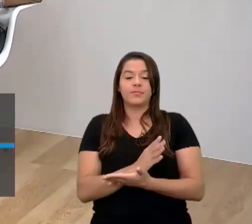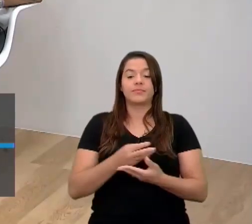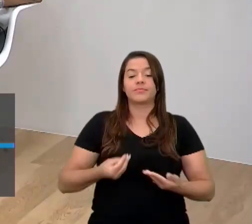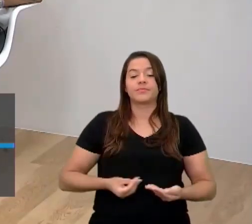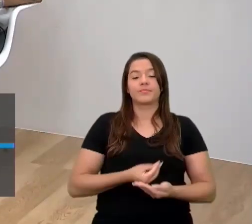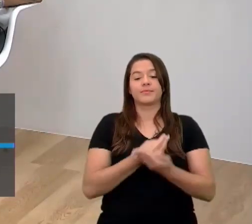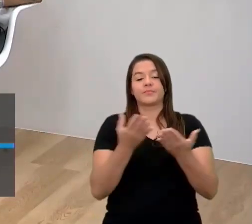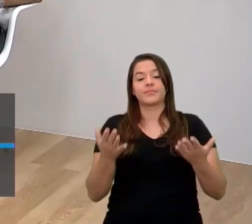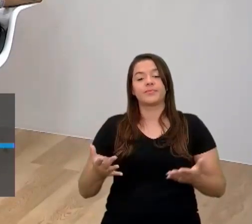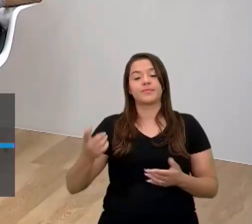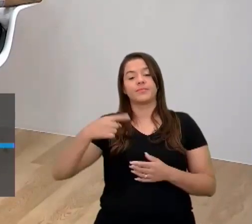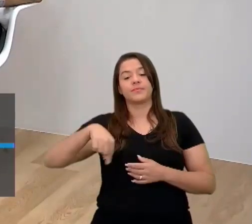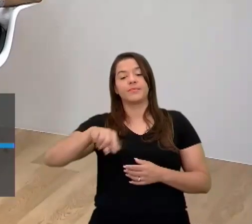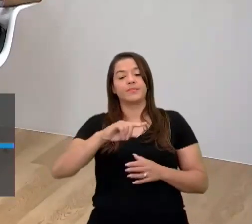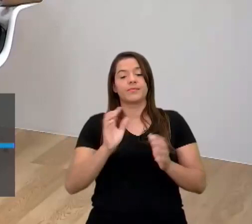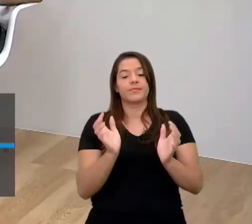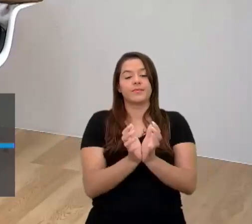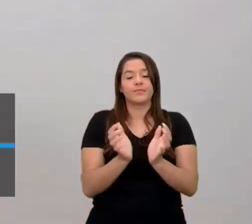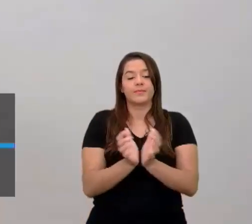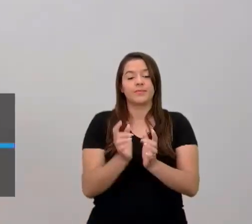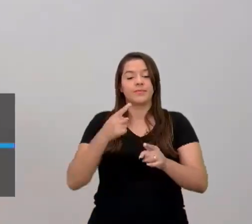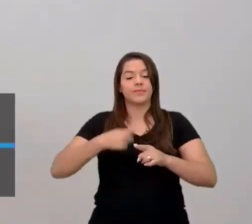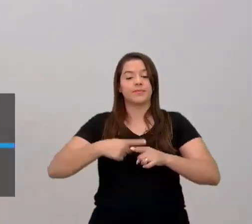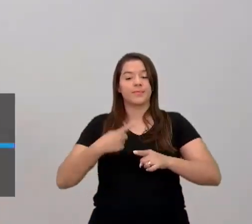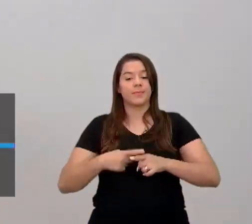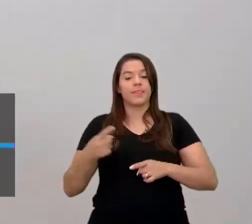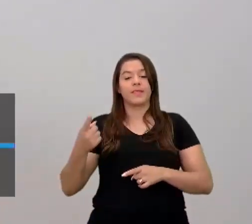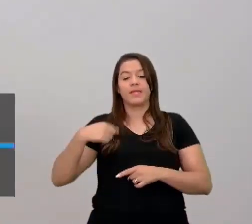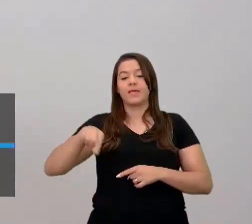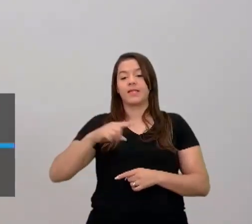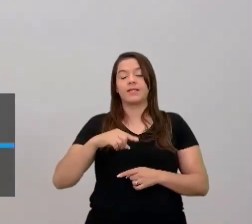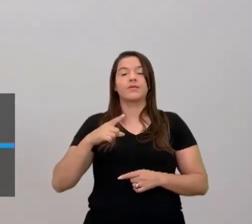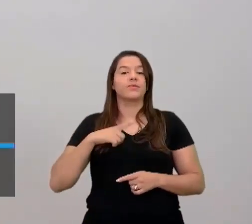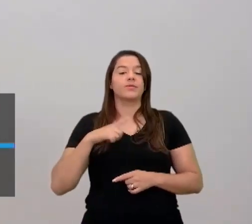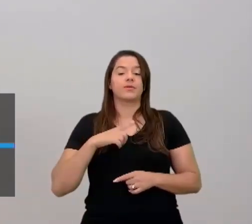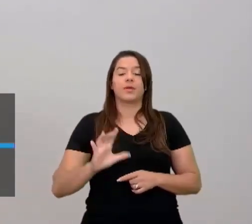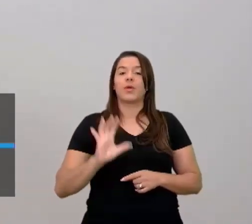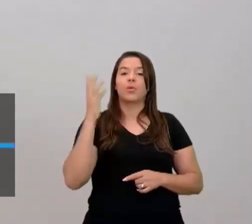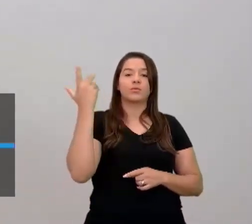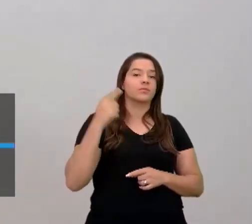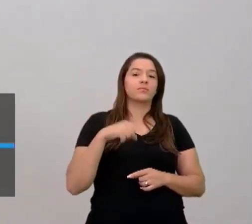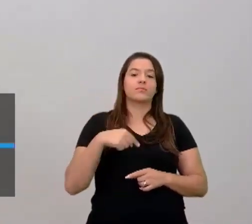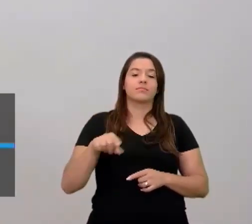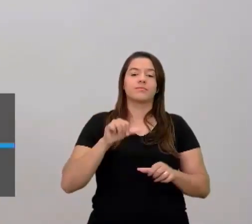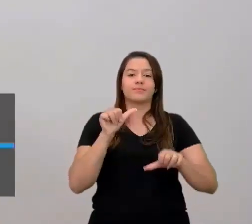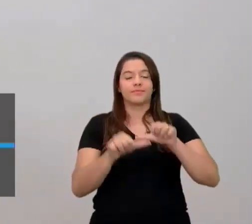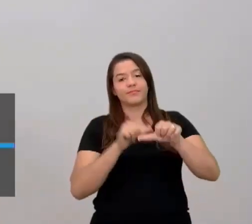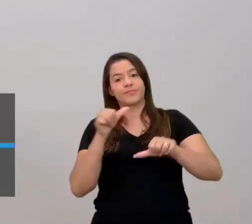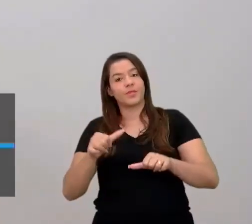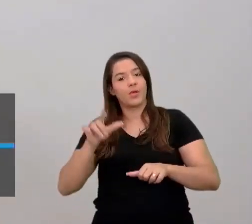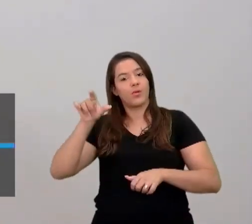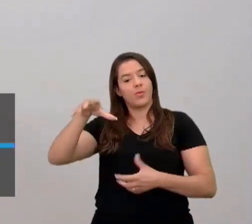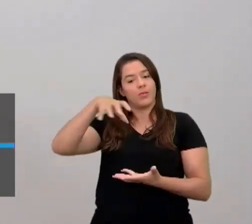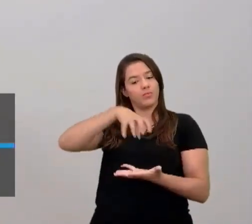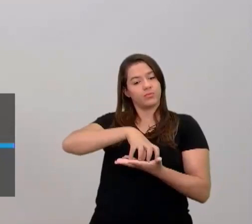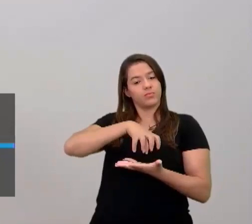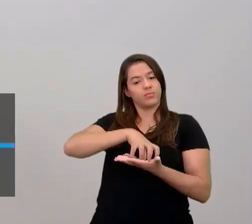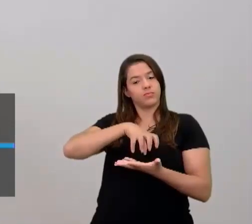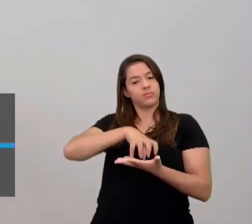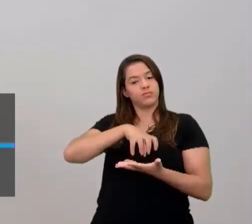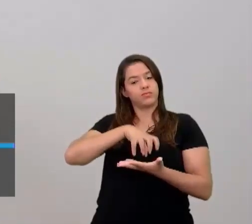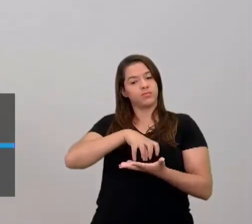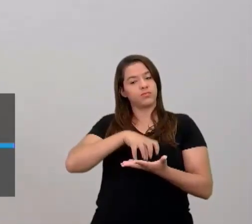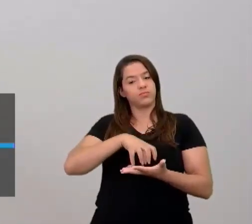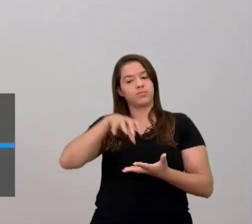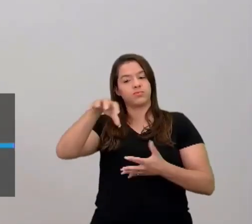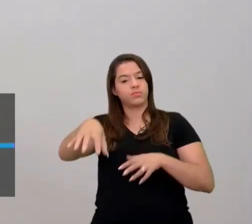compartilhar com a galera, do porquê do Bexiga não ter passado por isso. Porque, repara, uma região central, servido por 4